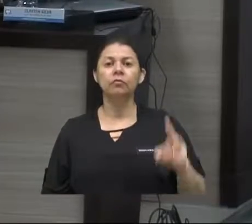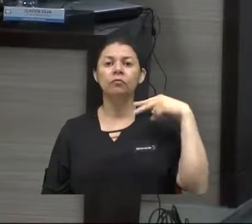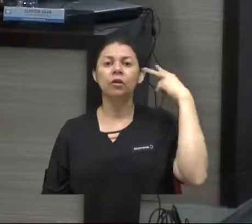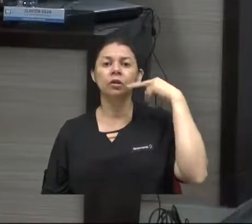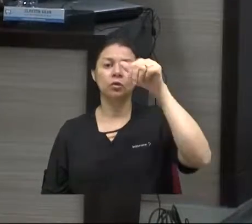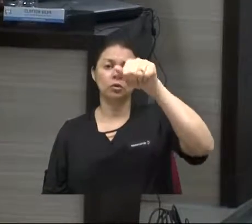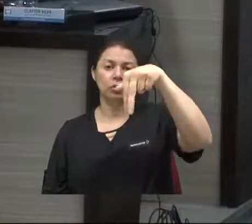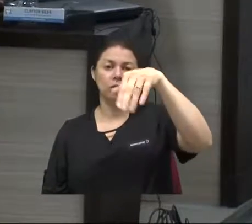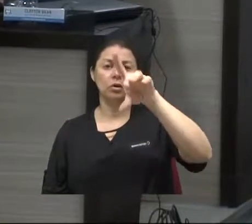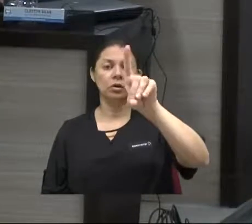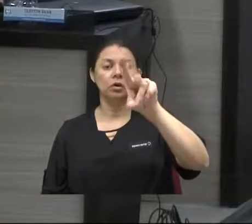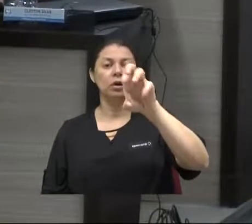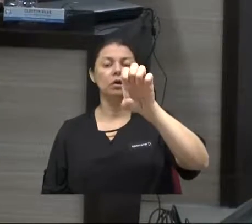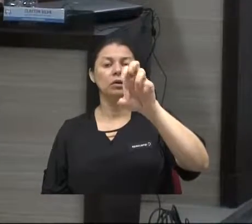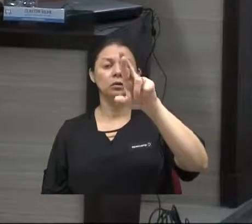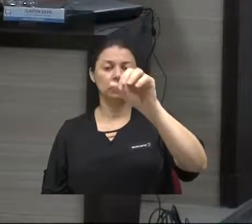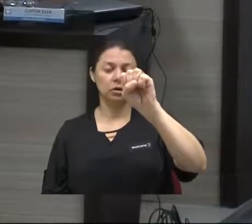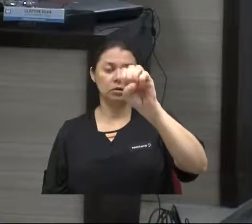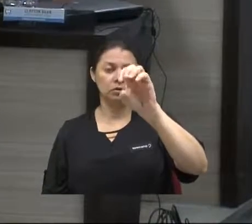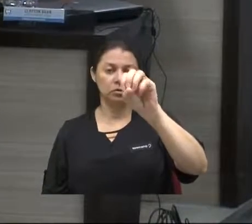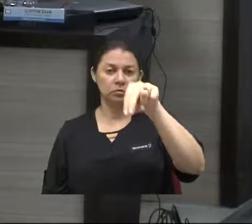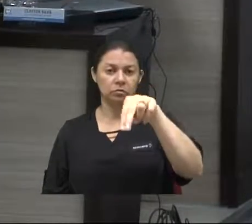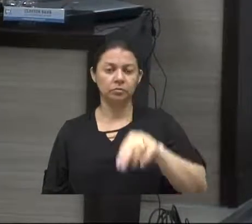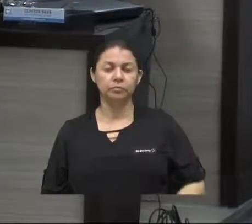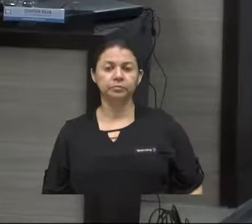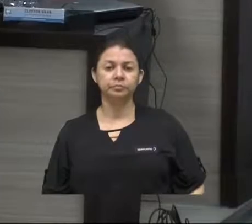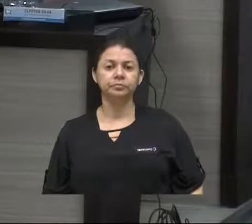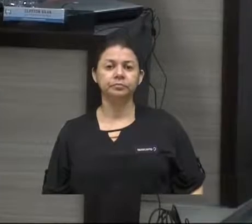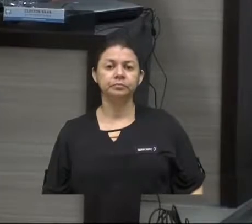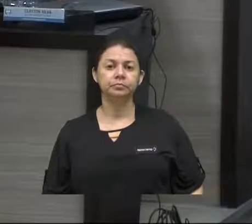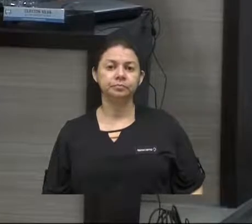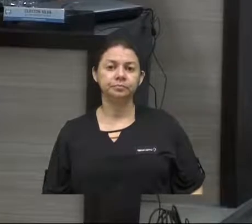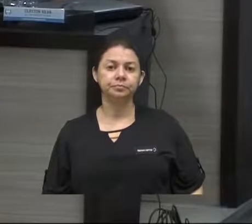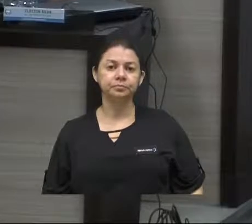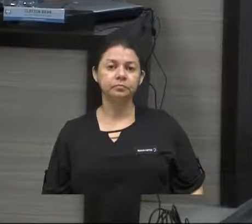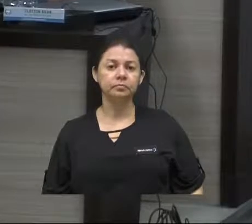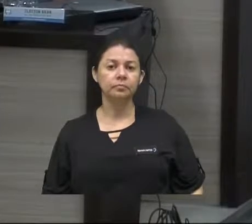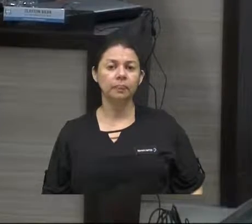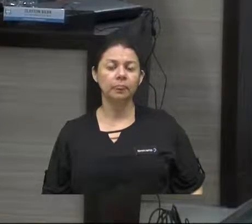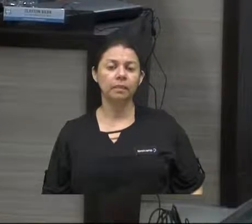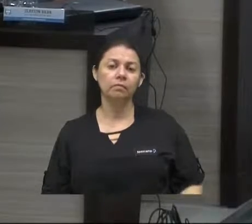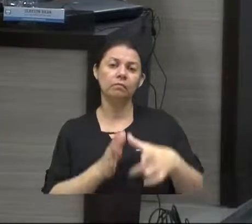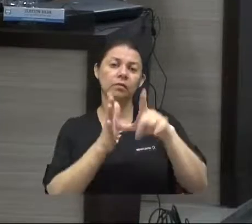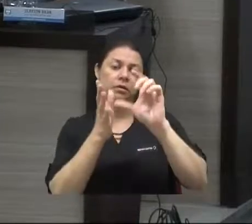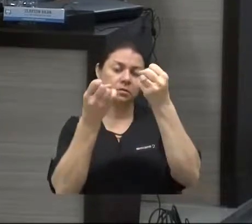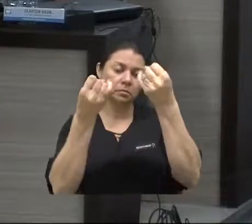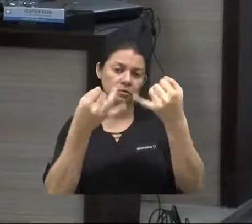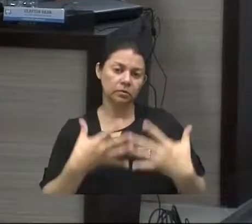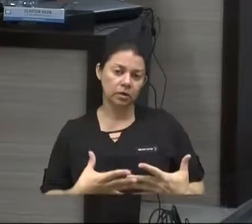Senhor presidente, antes de prolatar meu voto, quero justificar antes de